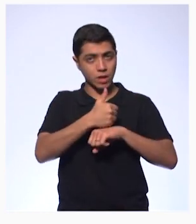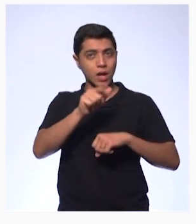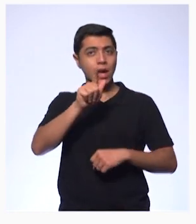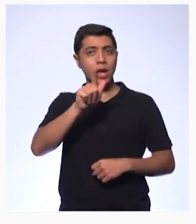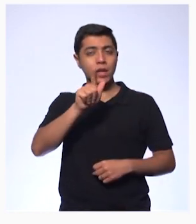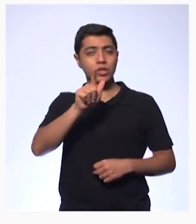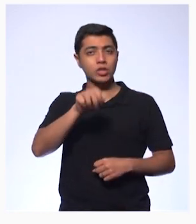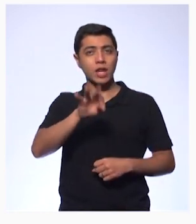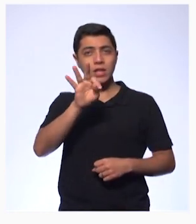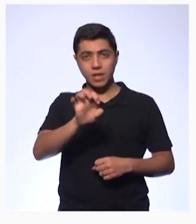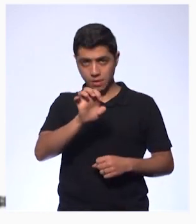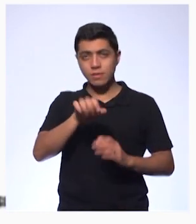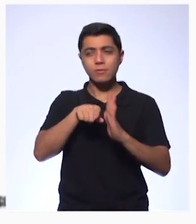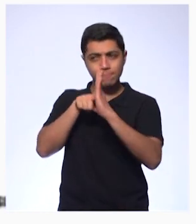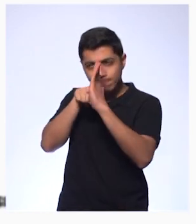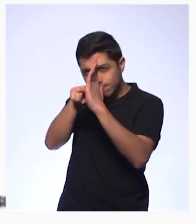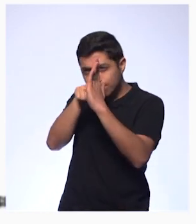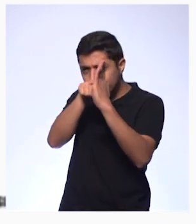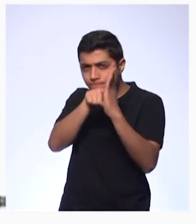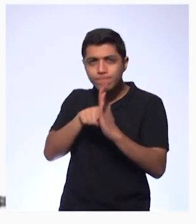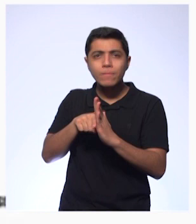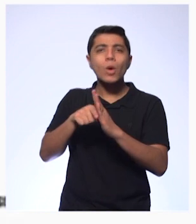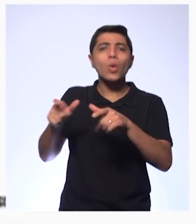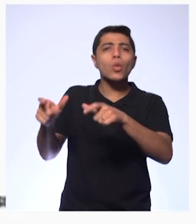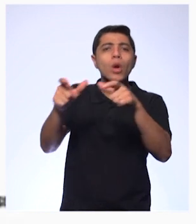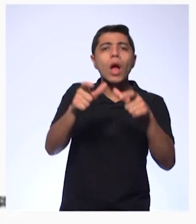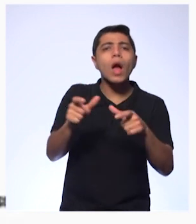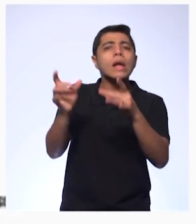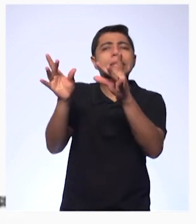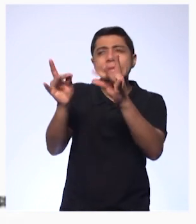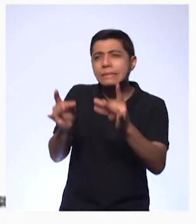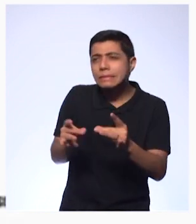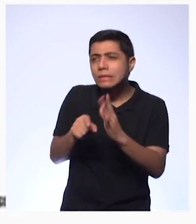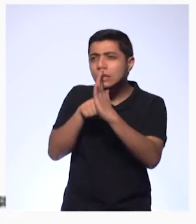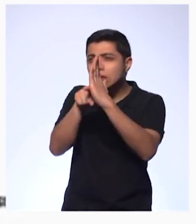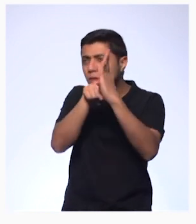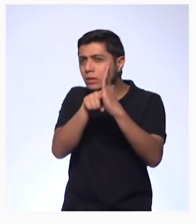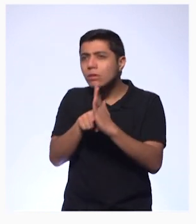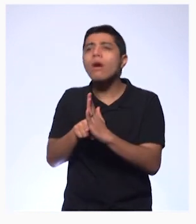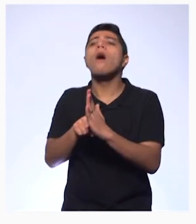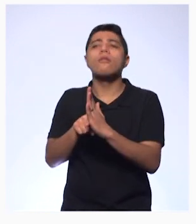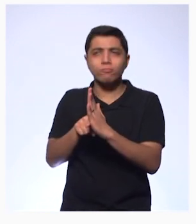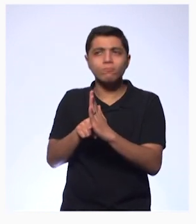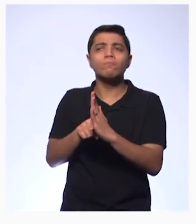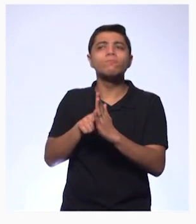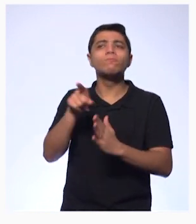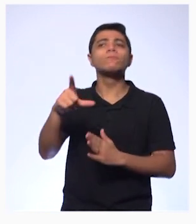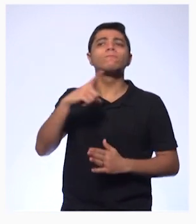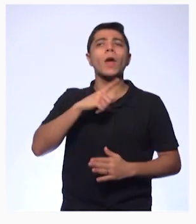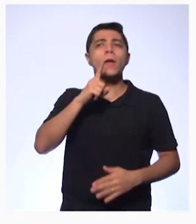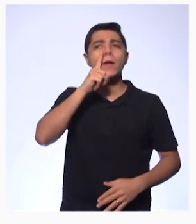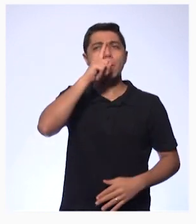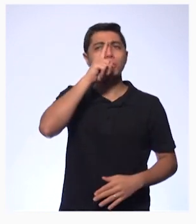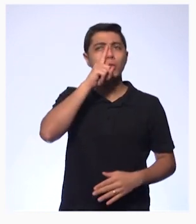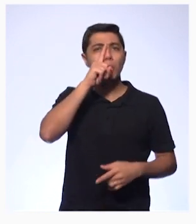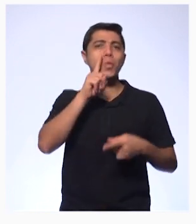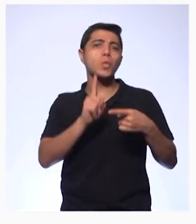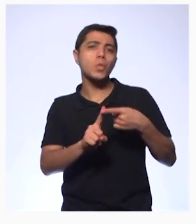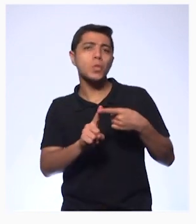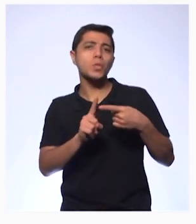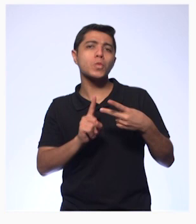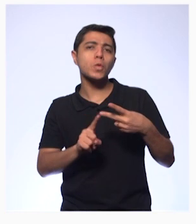diversas características do local para então definir os setores e seus respectivos graus de risco. São observados fatores como, por